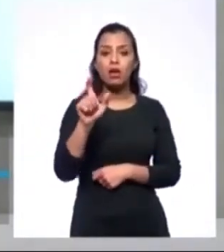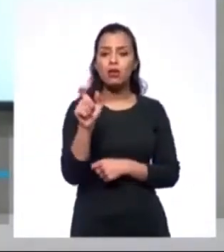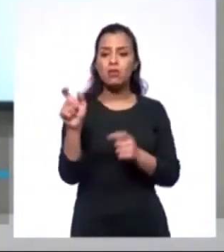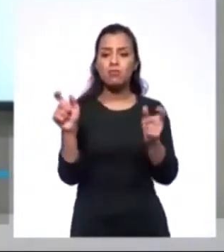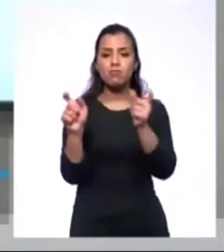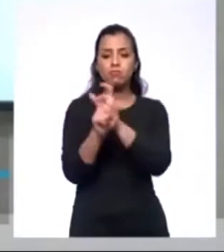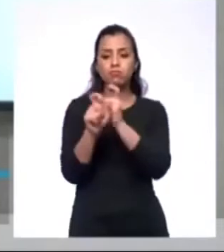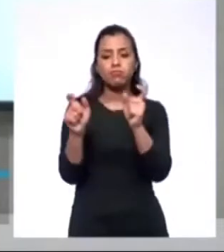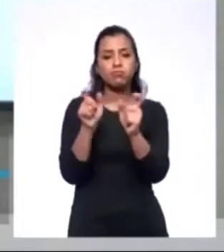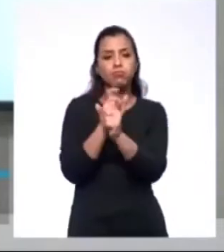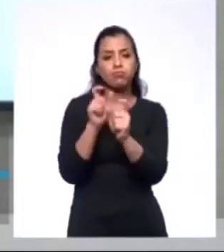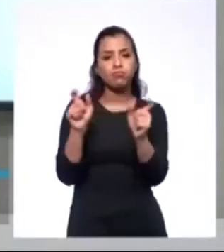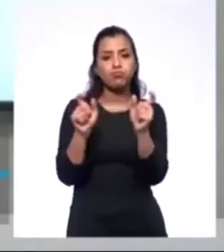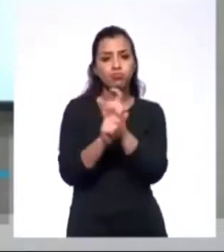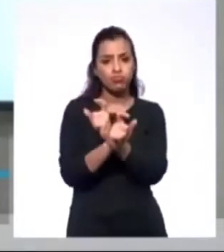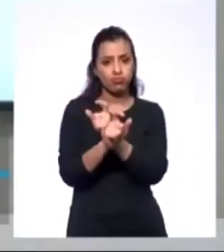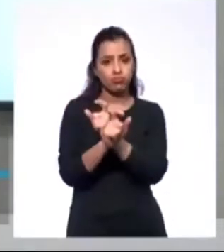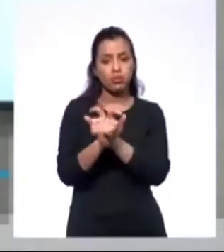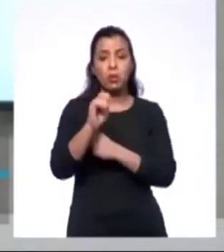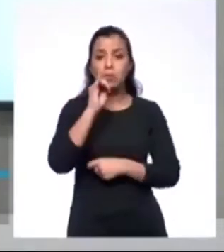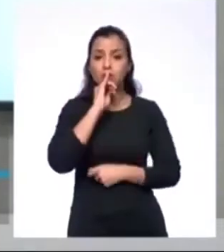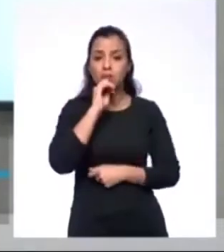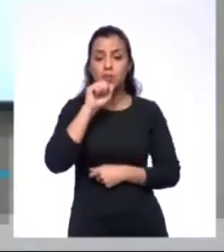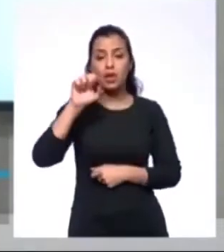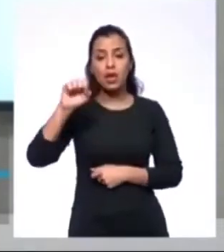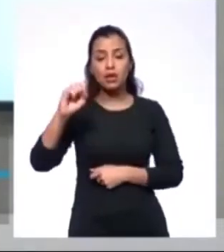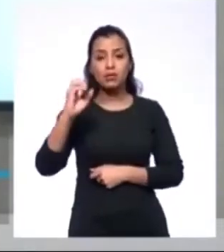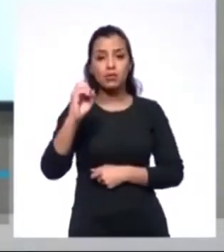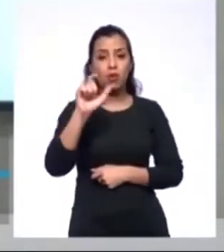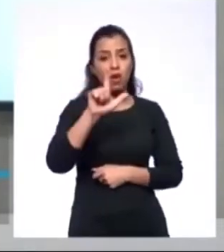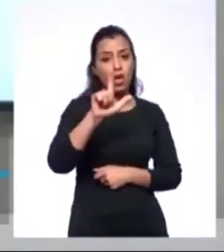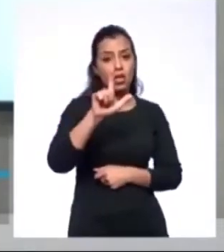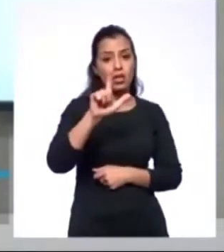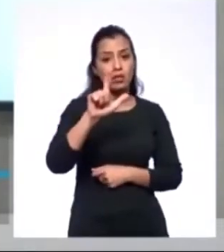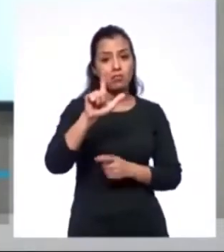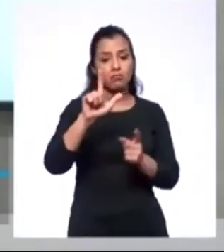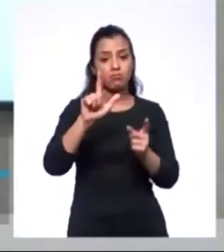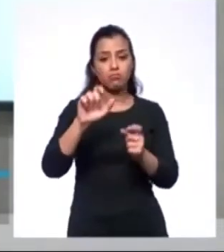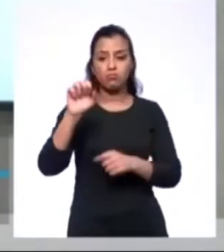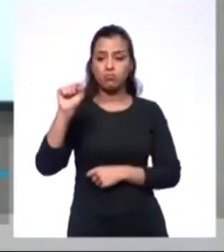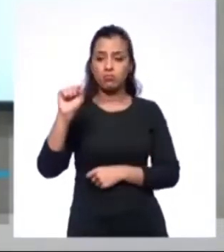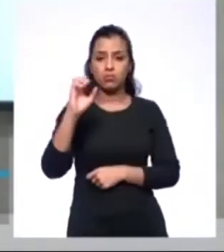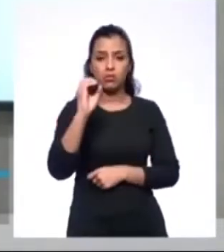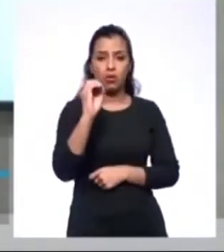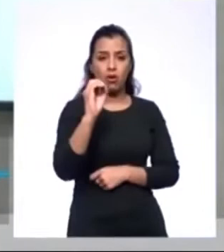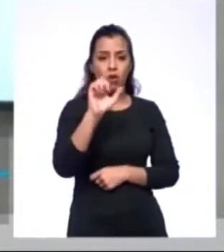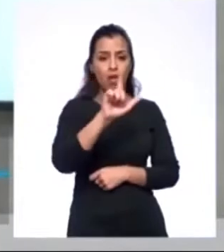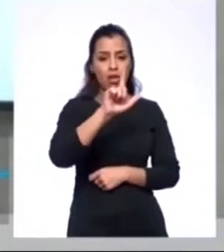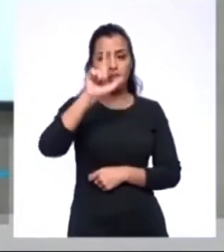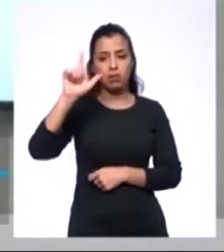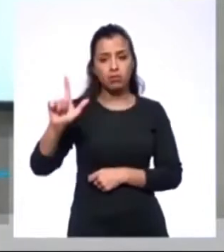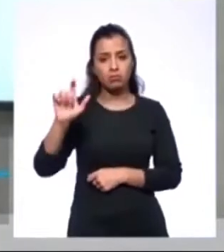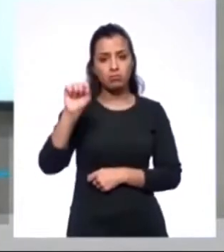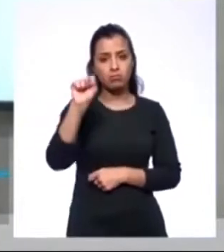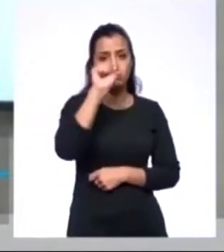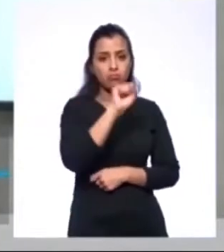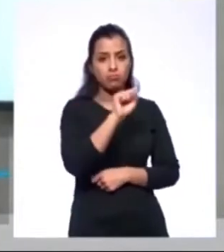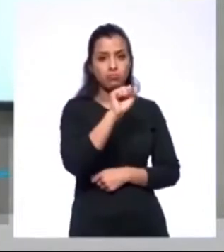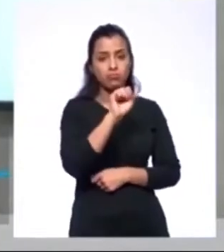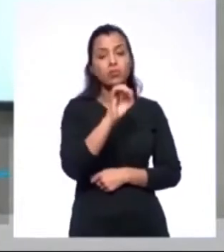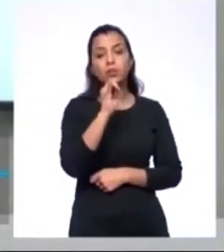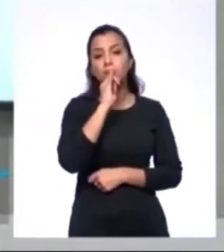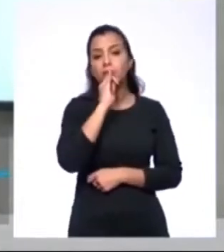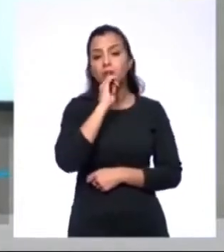você pode simplesmente trocar o s o u l de lugar é por exemplo você tem cinco